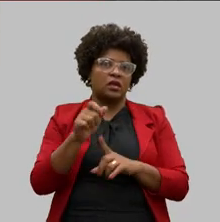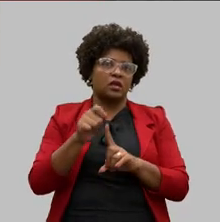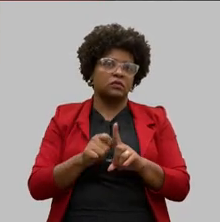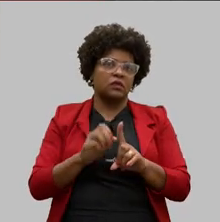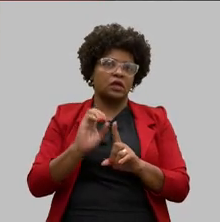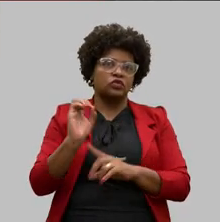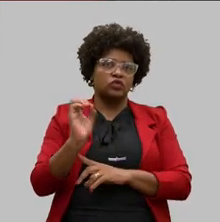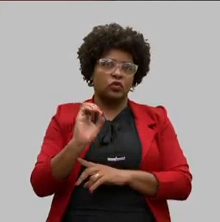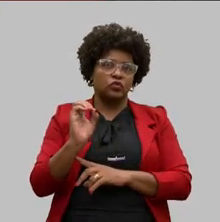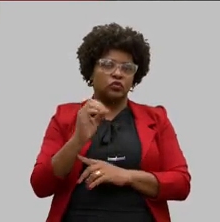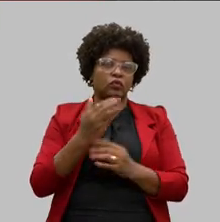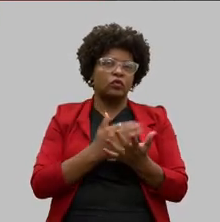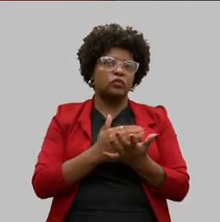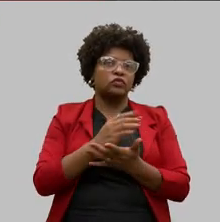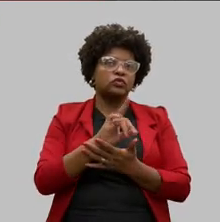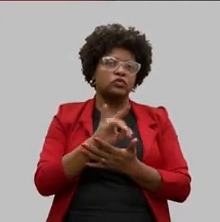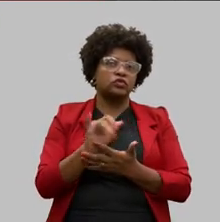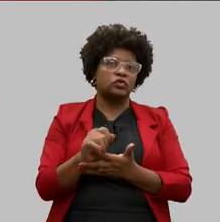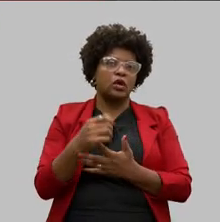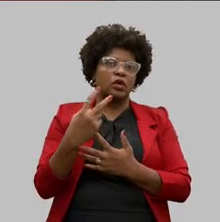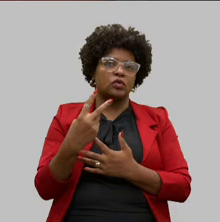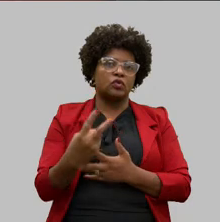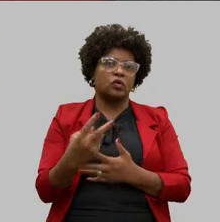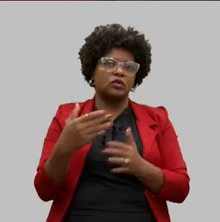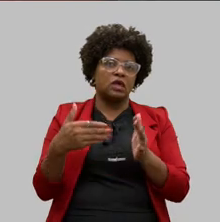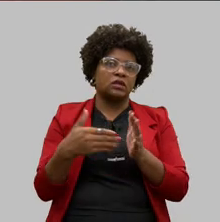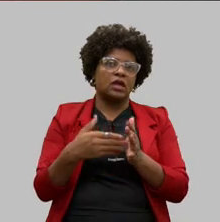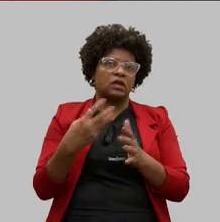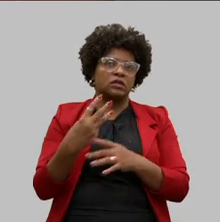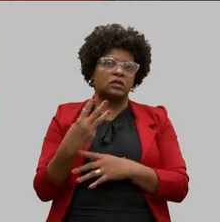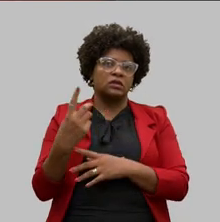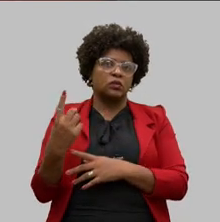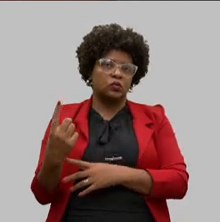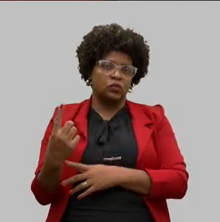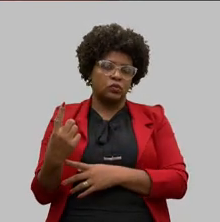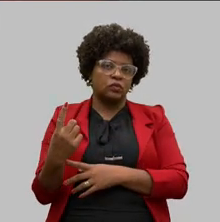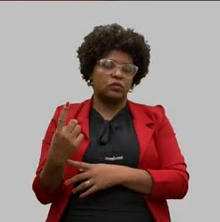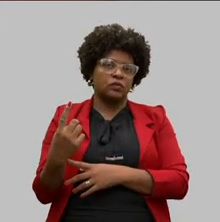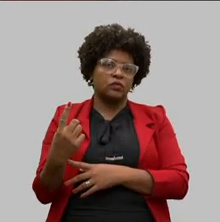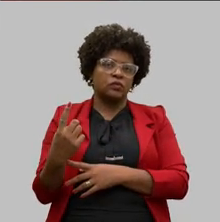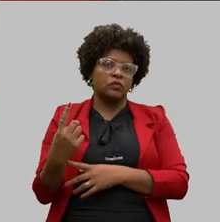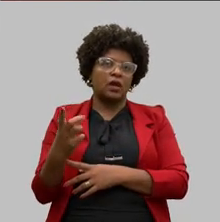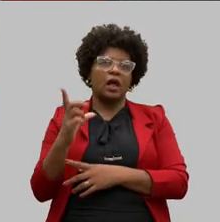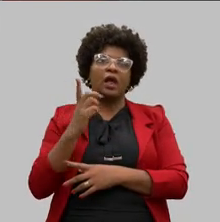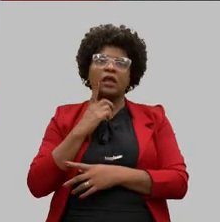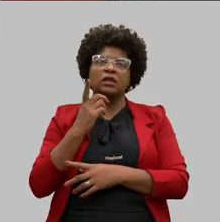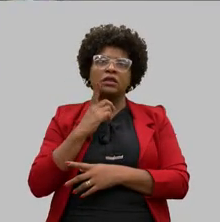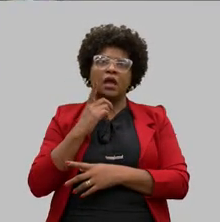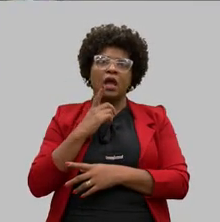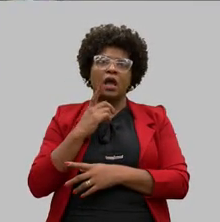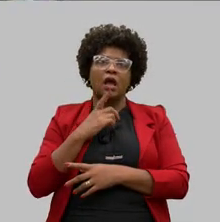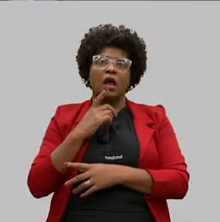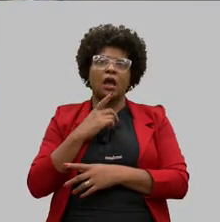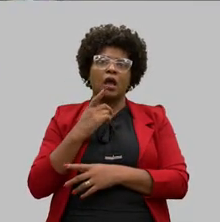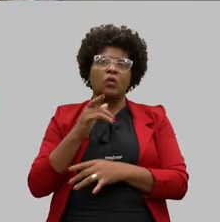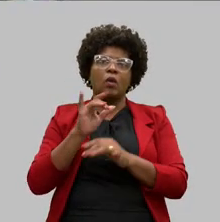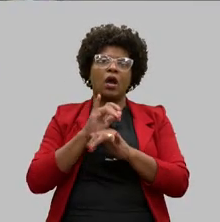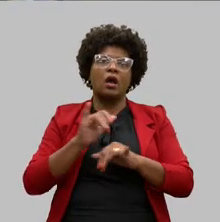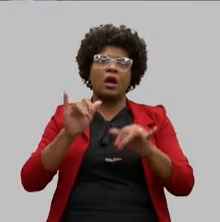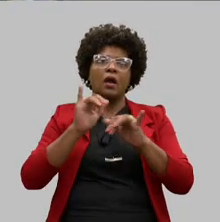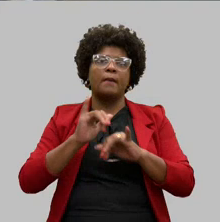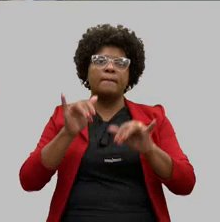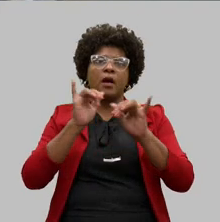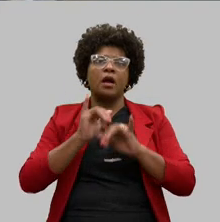desde o dia 2 e que vai até o dia 31 Deputado nós estamos com a campanha de valorização à pessoa